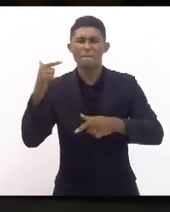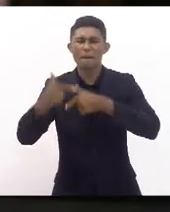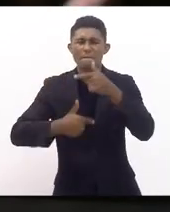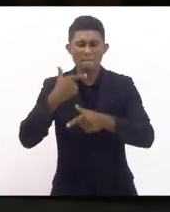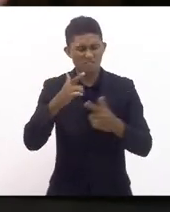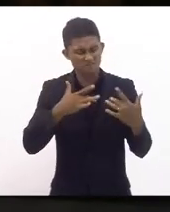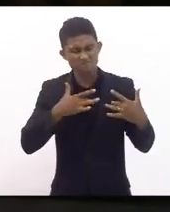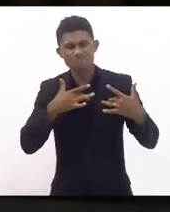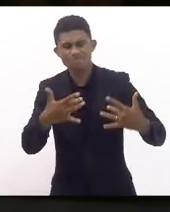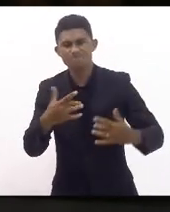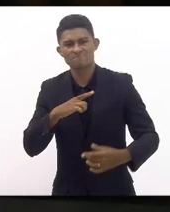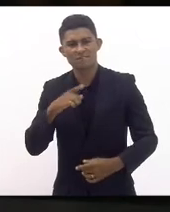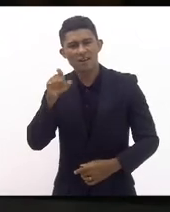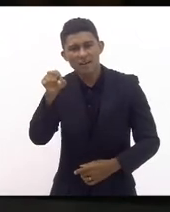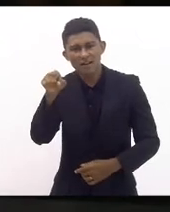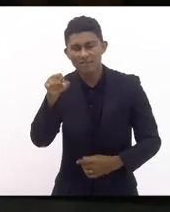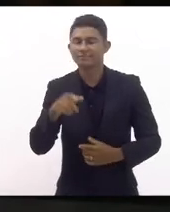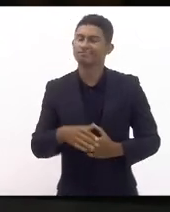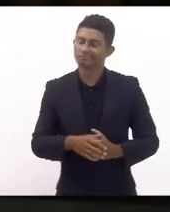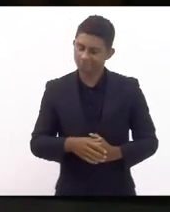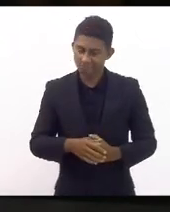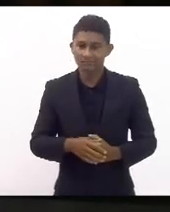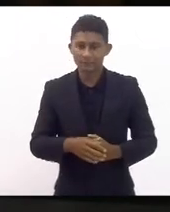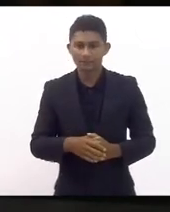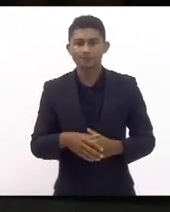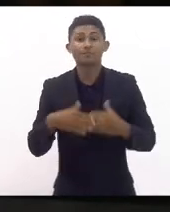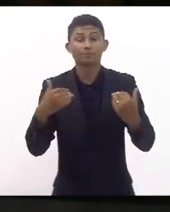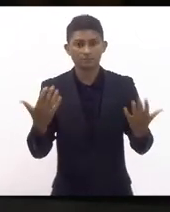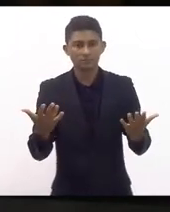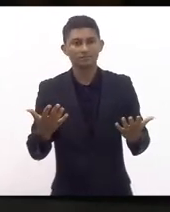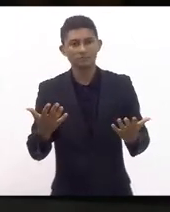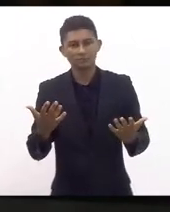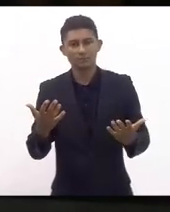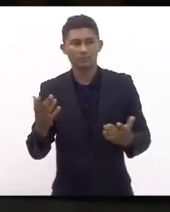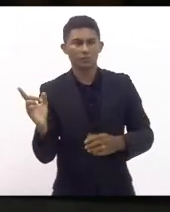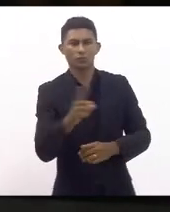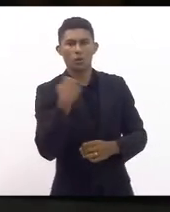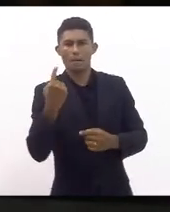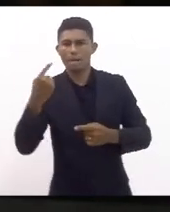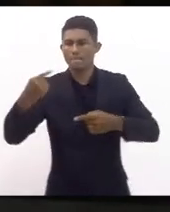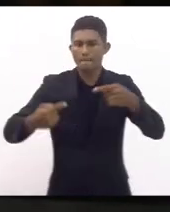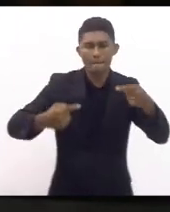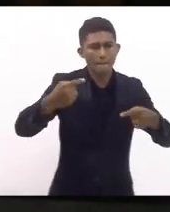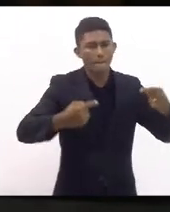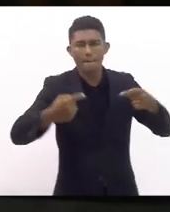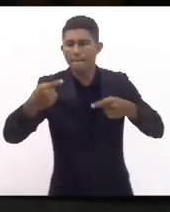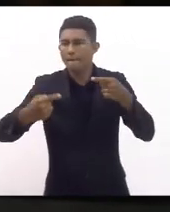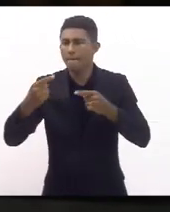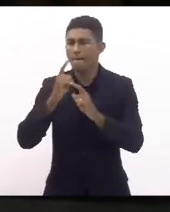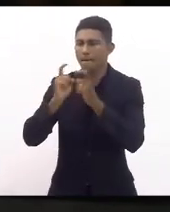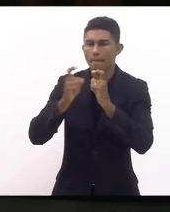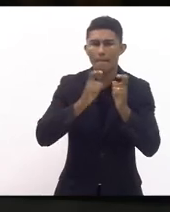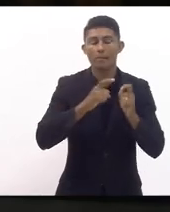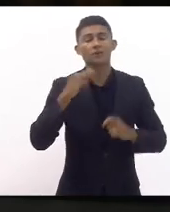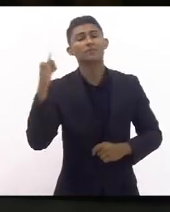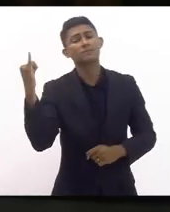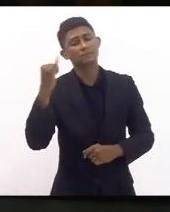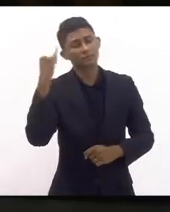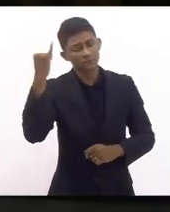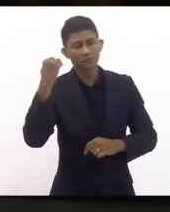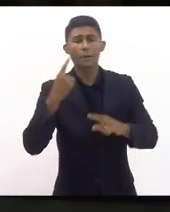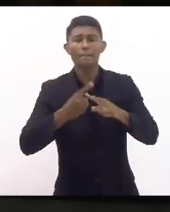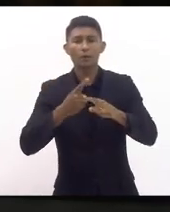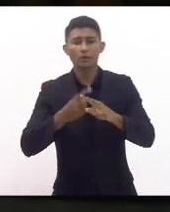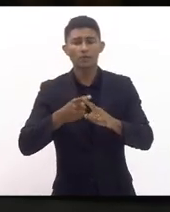tempo, esse debate que a gente faz, ele é super importante, Rodrigo, porque eu acho que é assim que a gente constrói uma